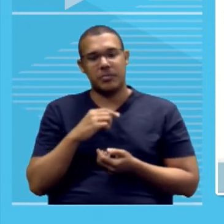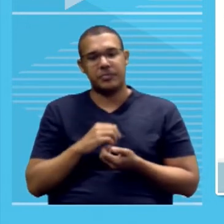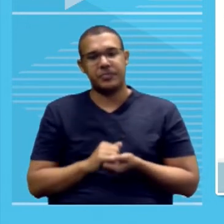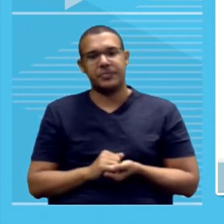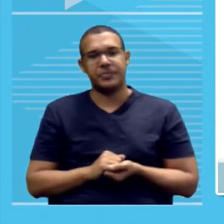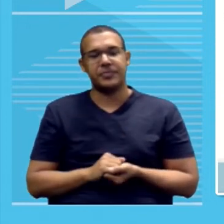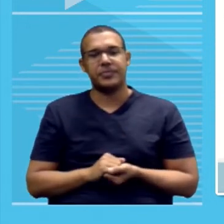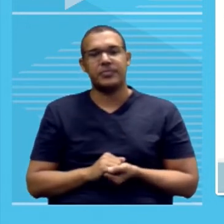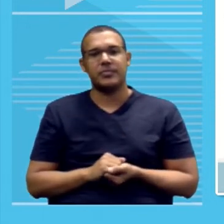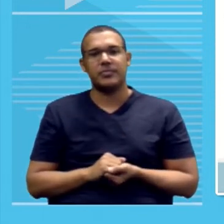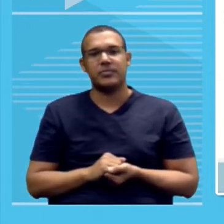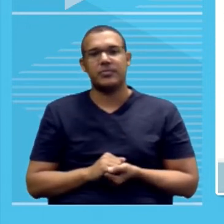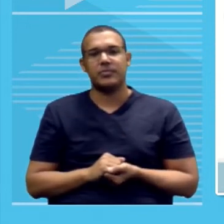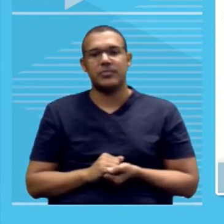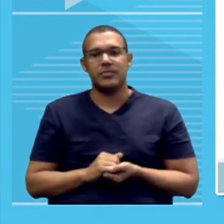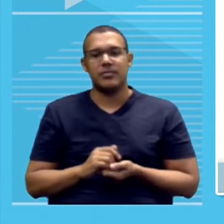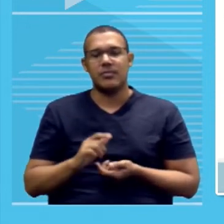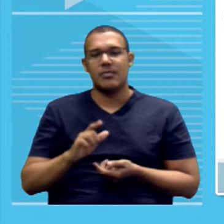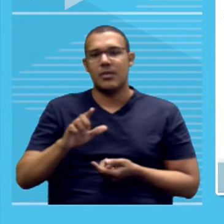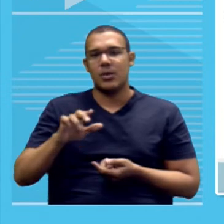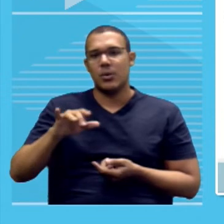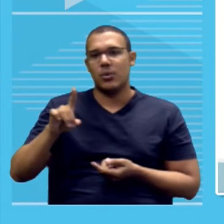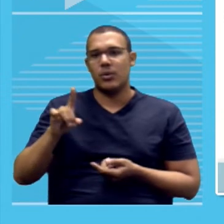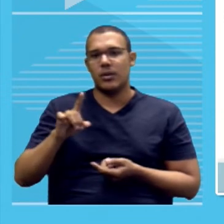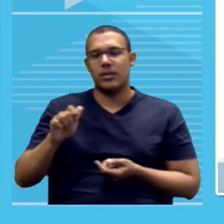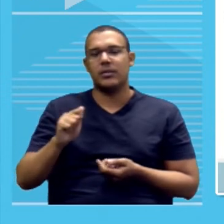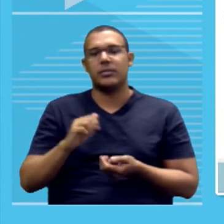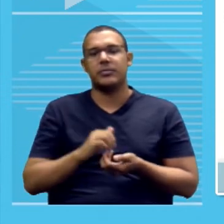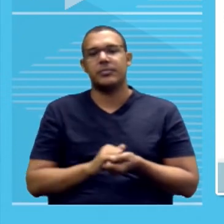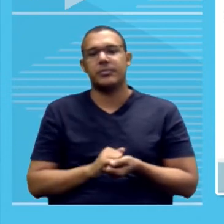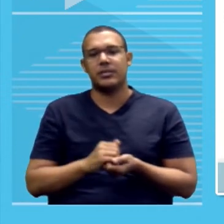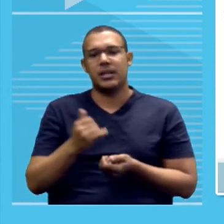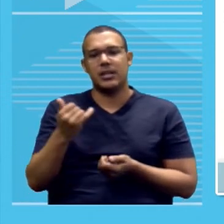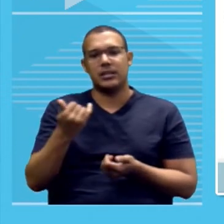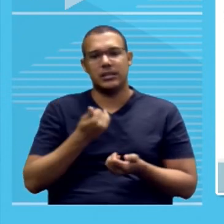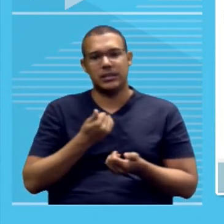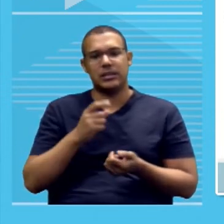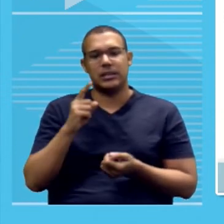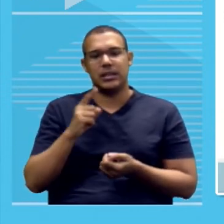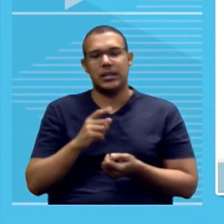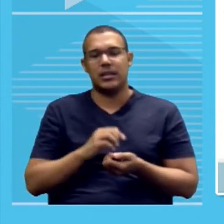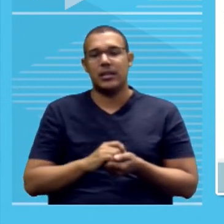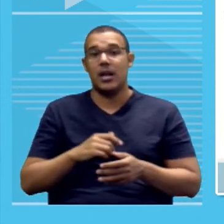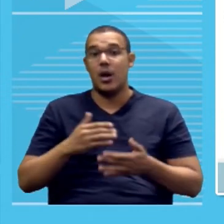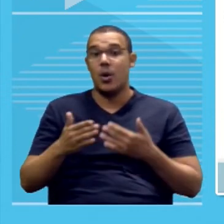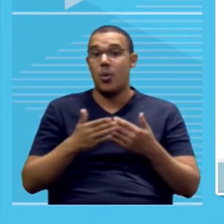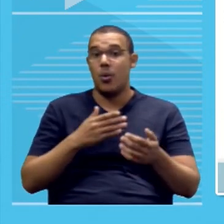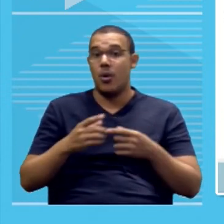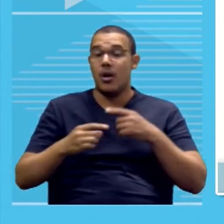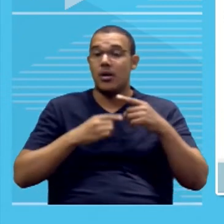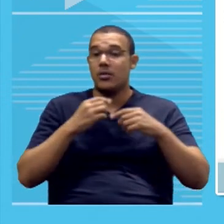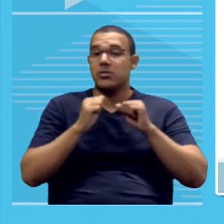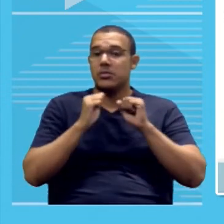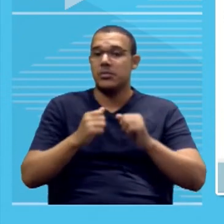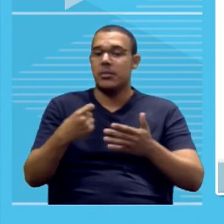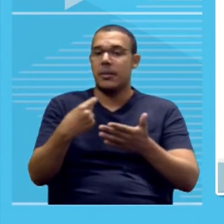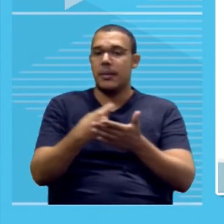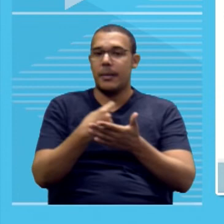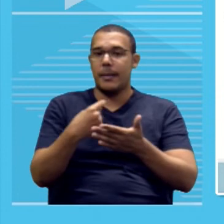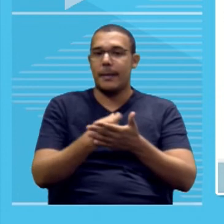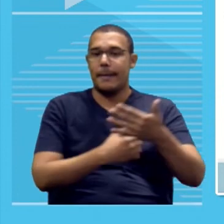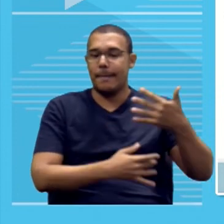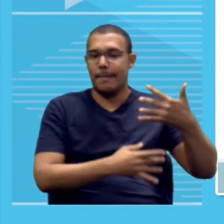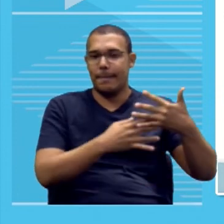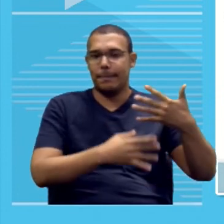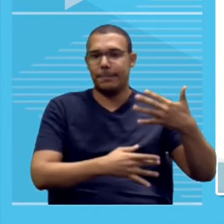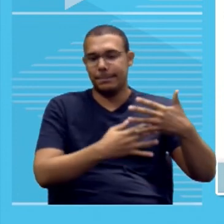Ana? A Luísa aí falando que é verdade essa parte. Justamente, Luísa. Vamos para cima aí. Qualquer dúvida, gente, se vocês tiverem, vocês podem ficar à vontade para